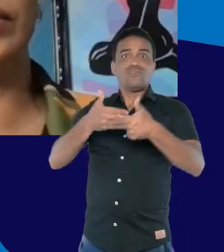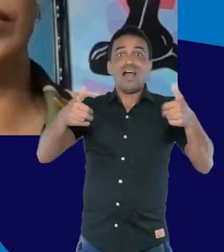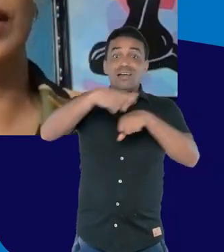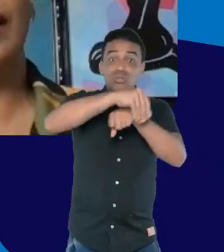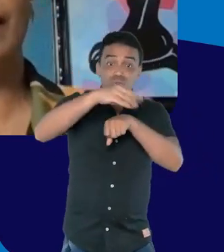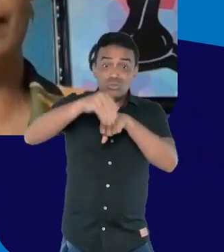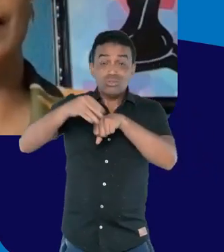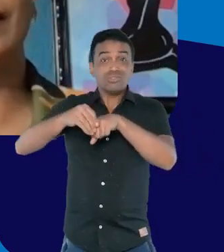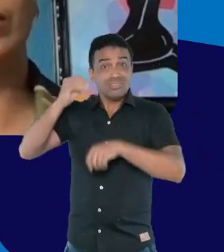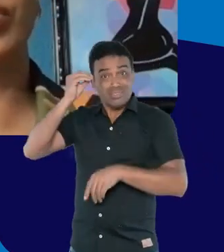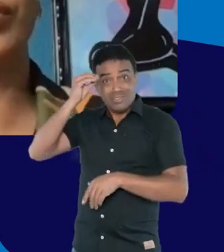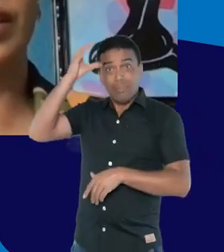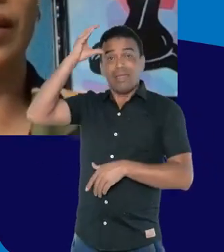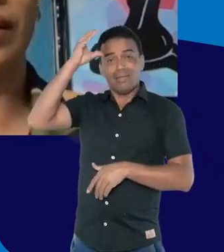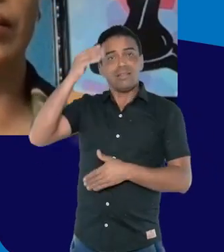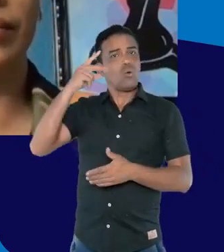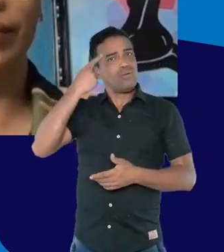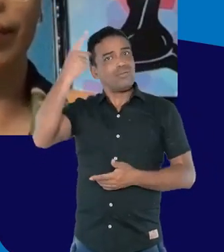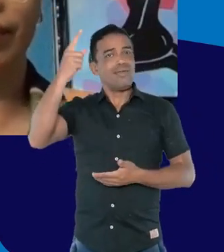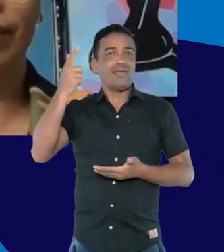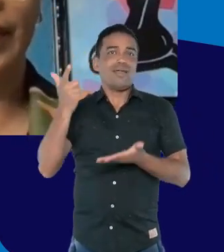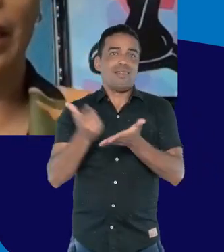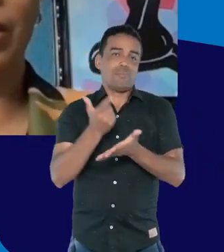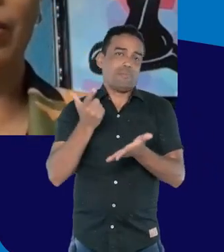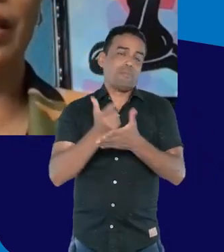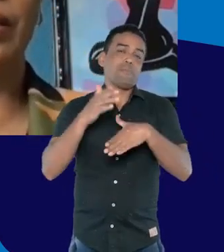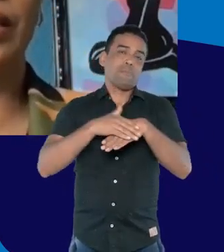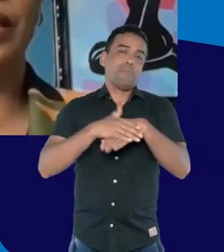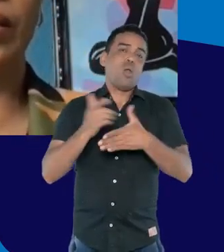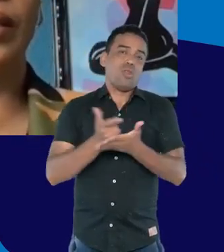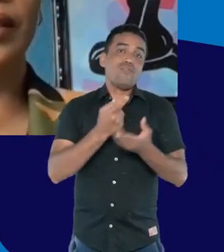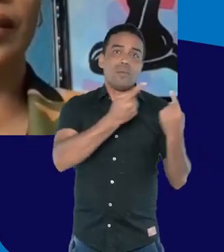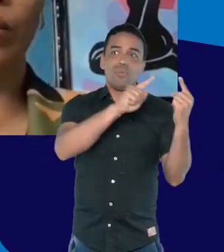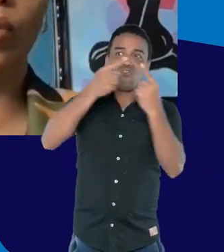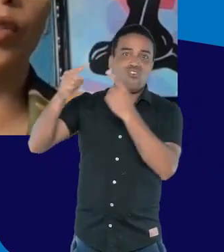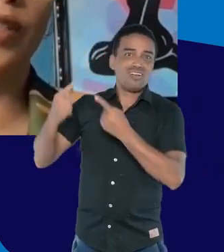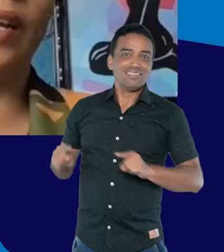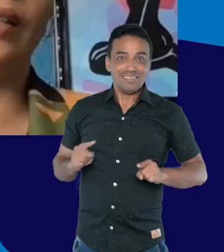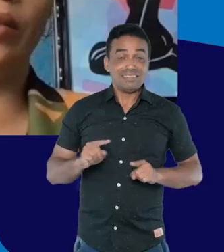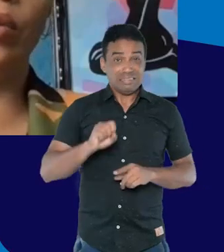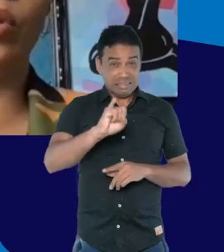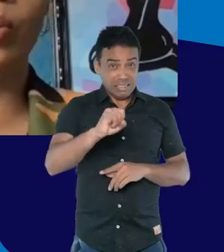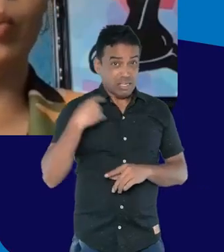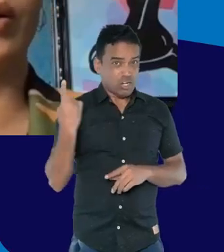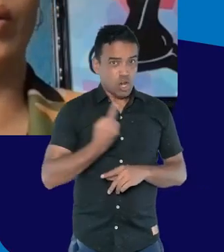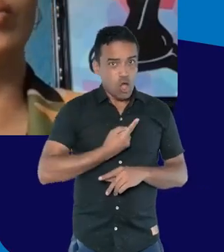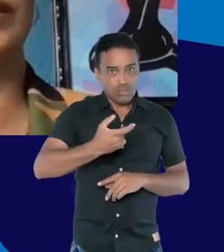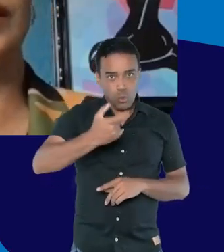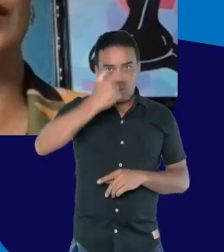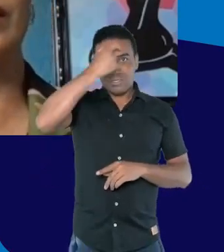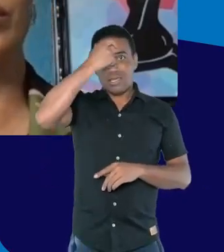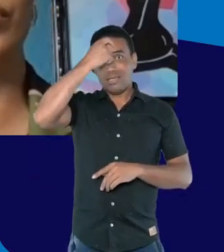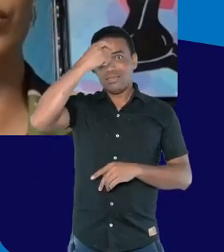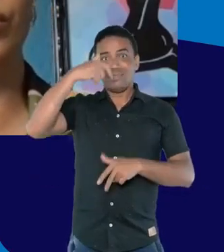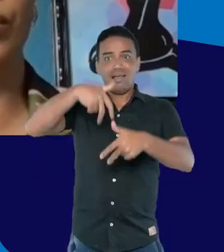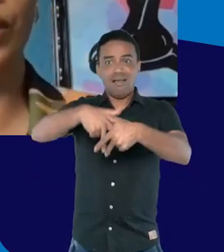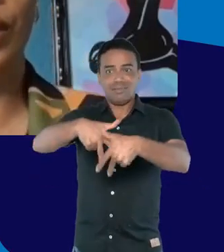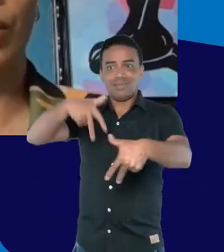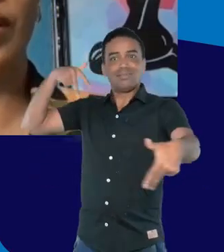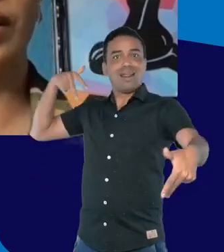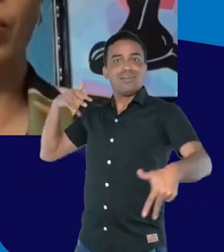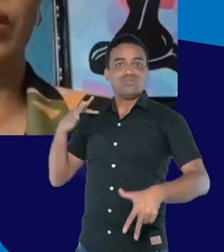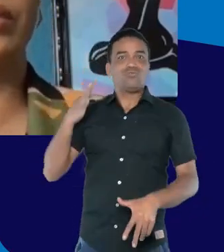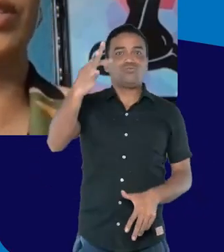do livro é fazer essa provocação, né? Primeiro, se nós estamos conscientes do nosso papel como ancestrais do